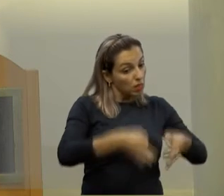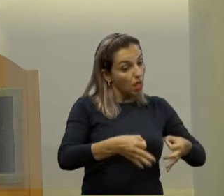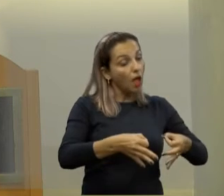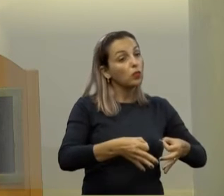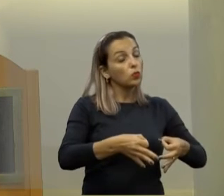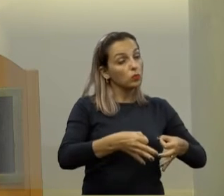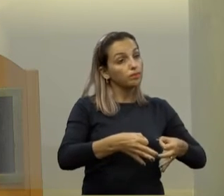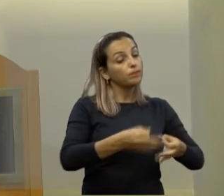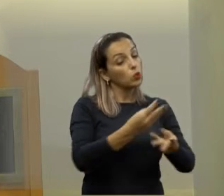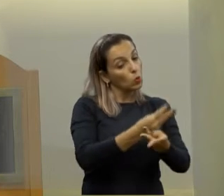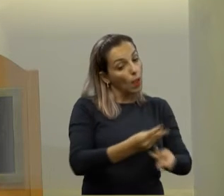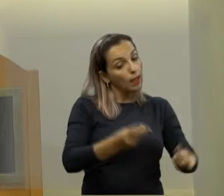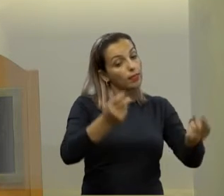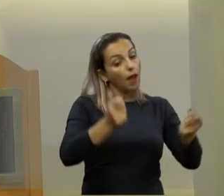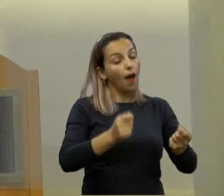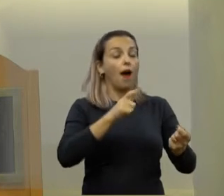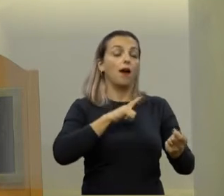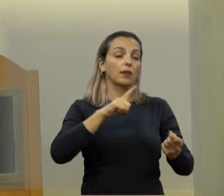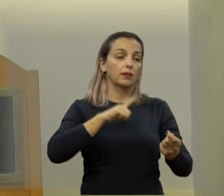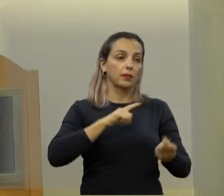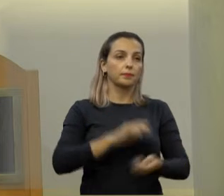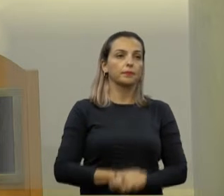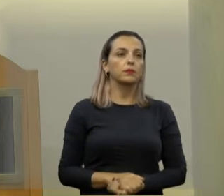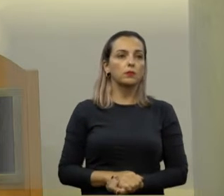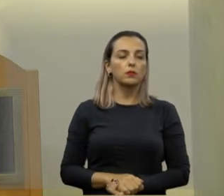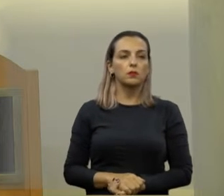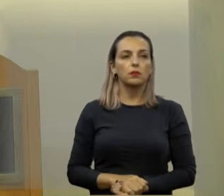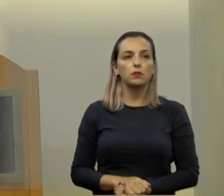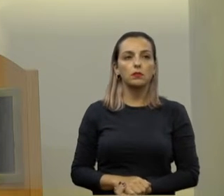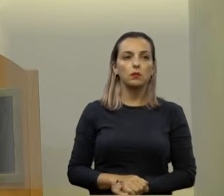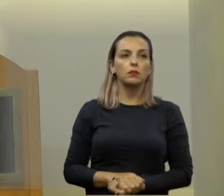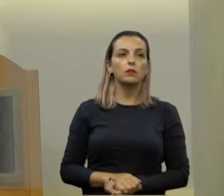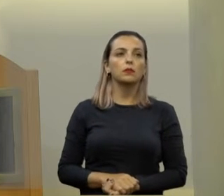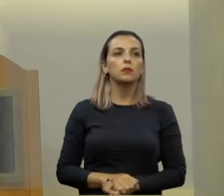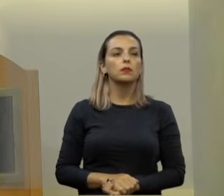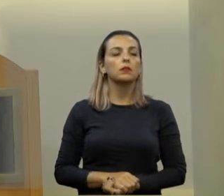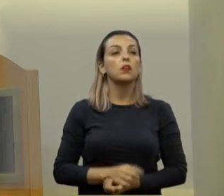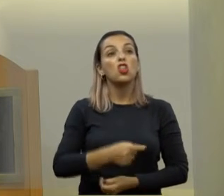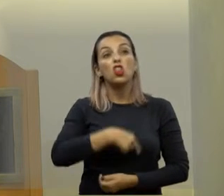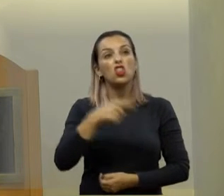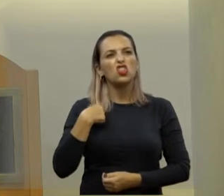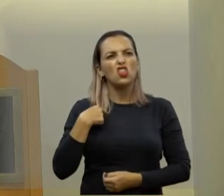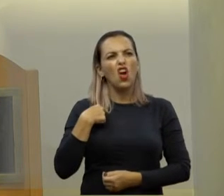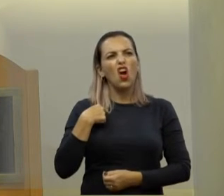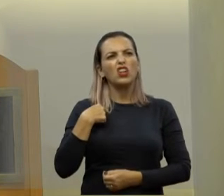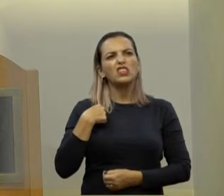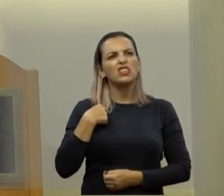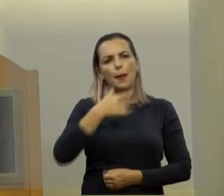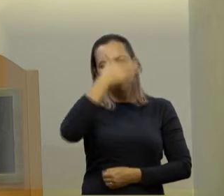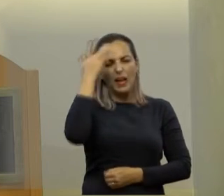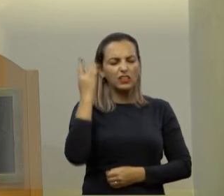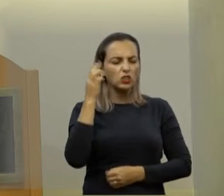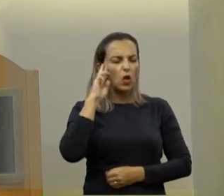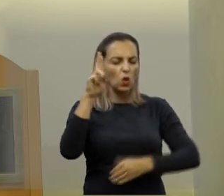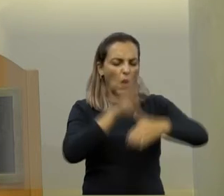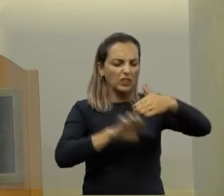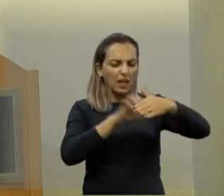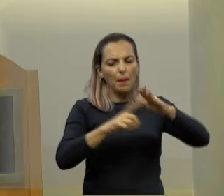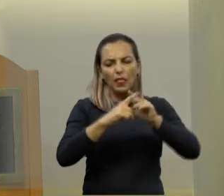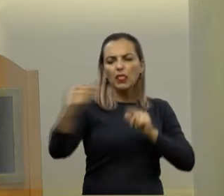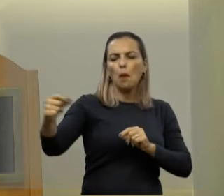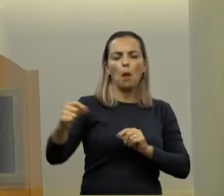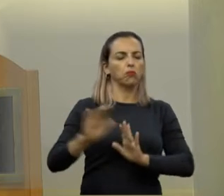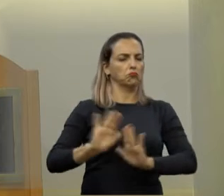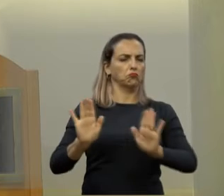e tem que ser de qualidade Presidente não estamos espantando investidores da cidade com foi